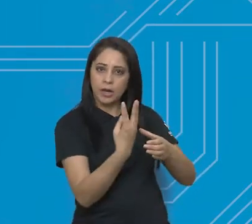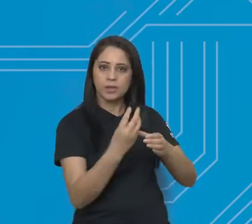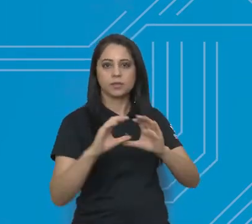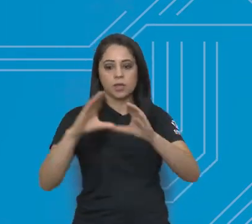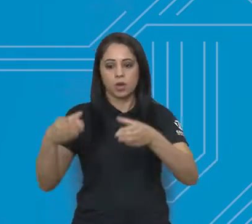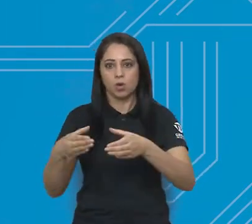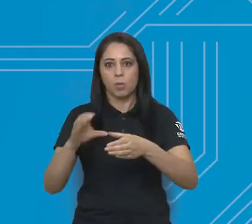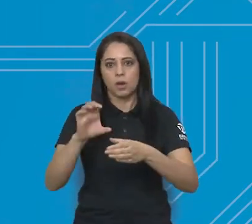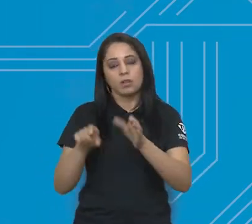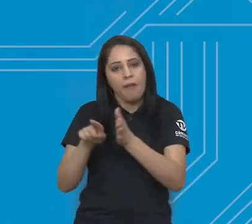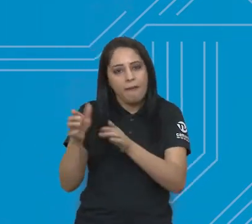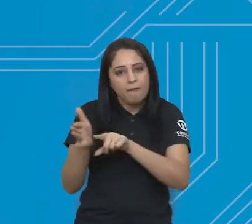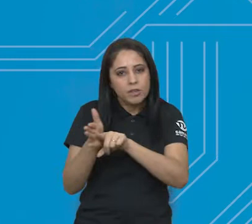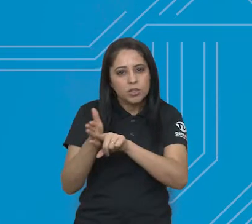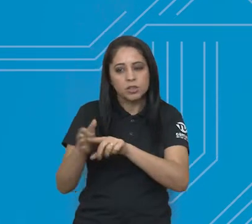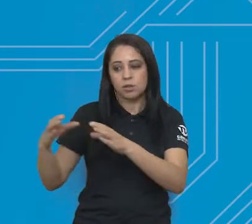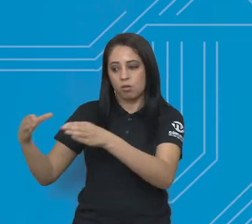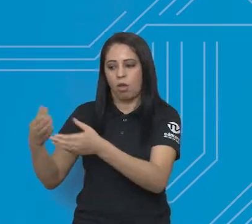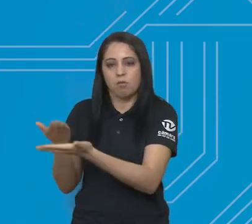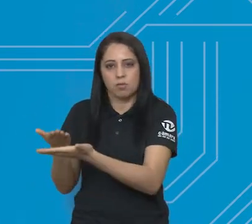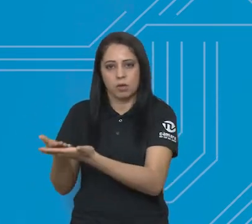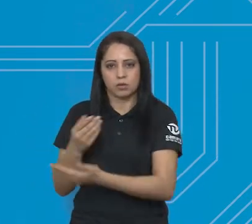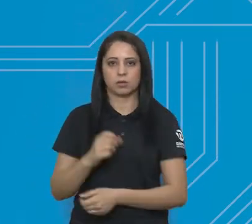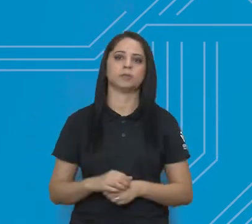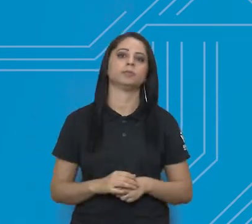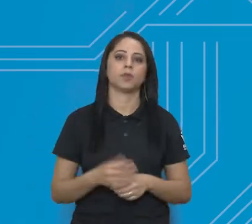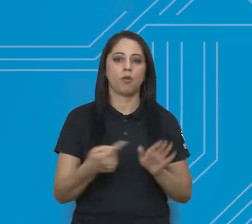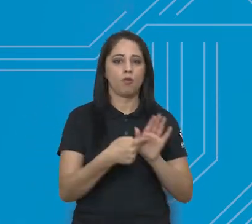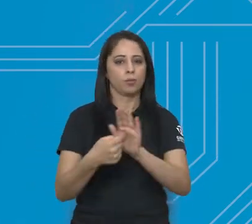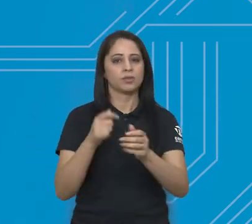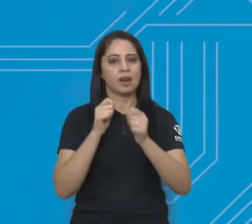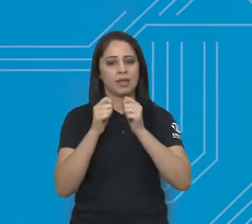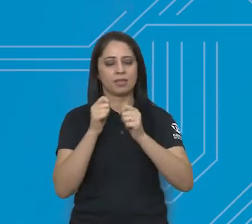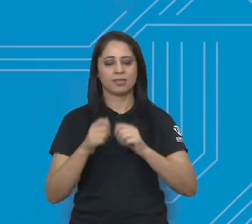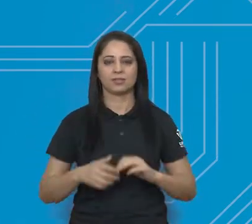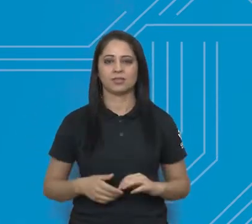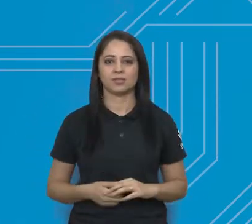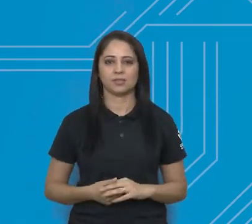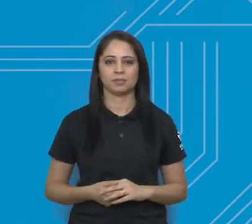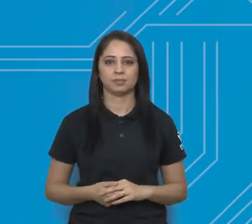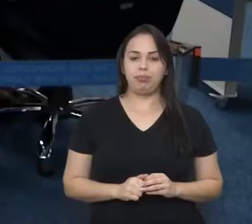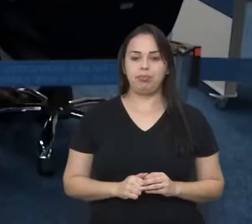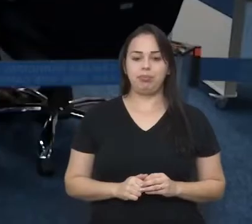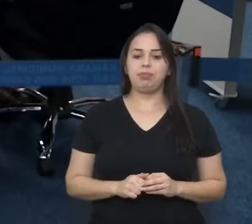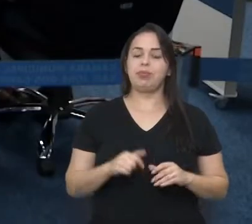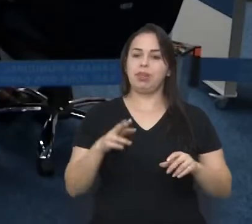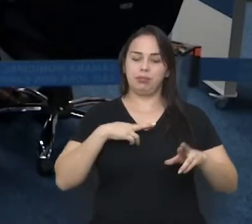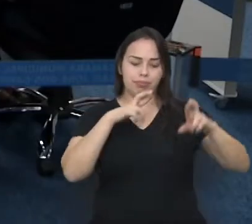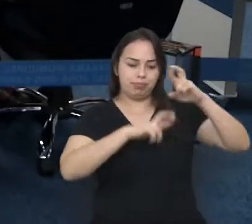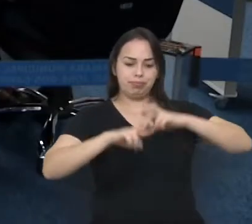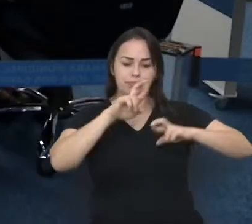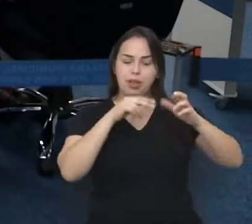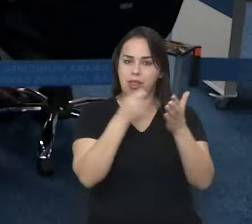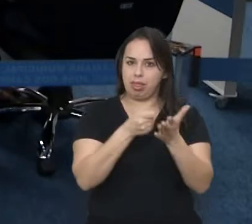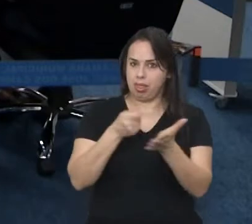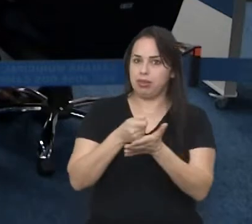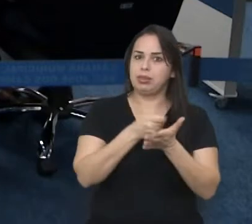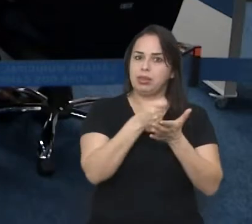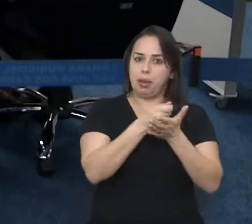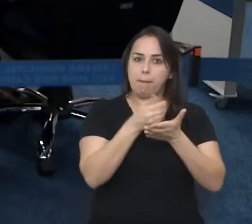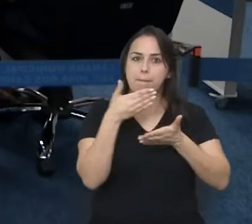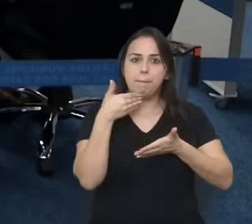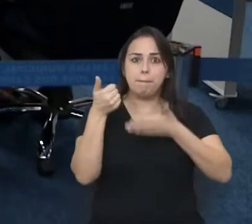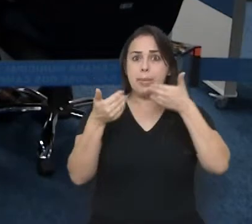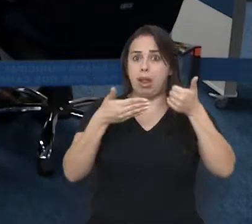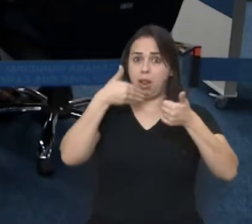uma comissão de inquérito e uma comissão de estudos. É o que a gente te mostra na reportagem. As atividades de fiscalização